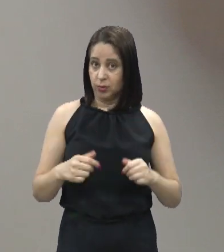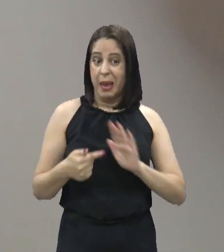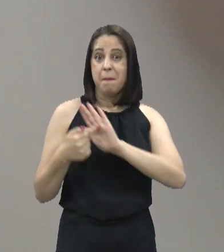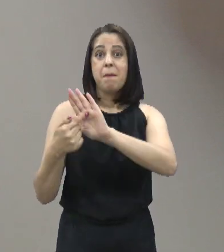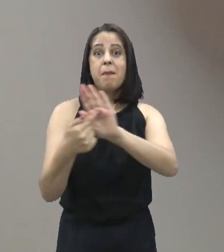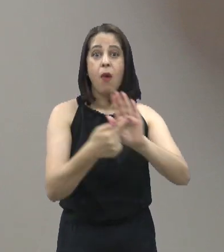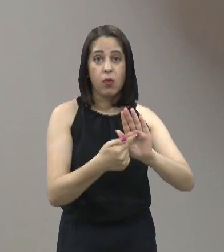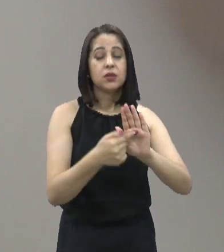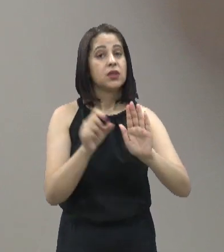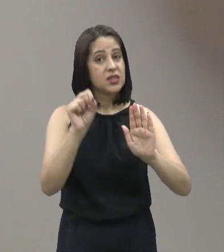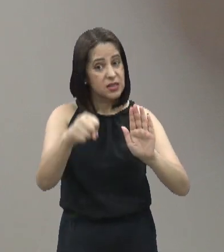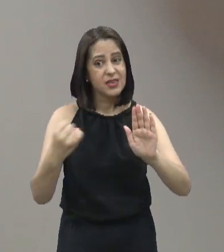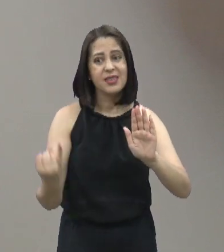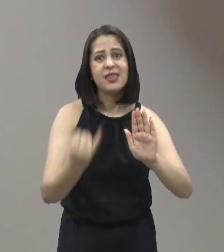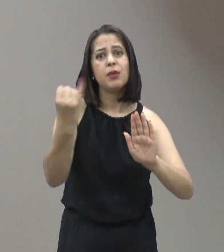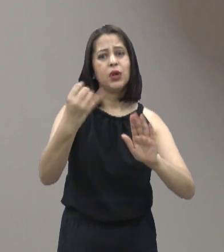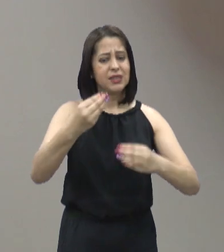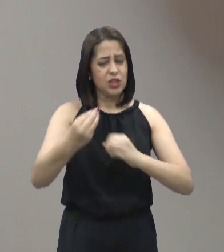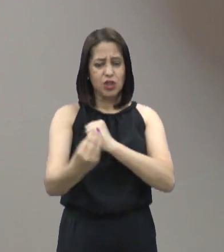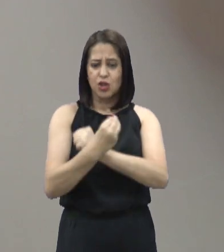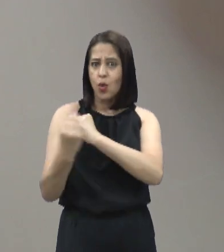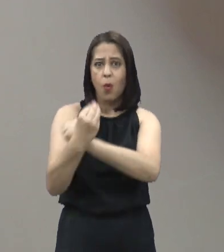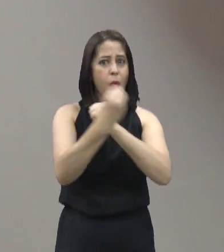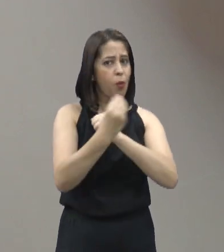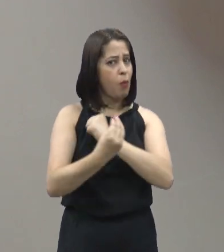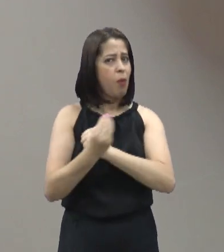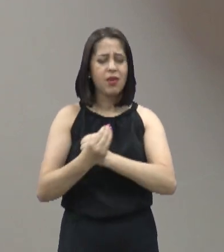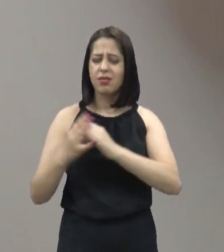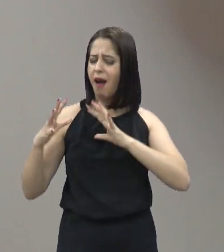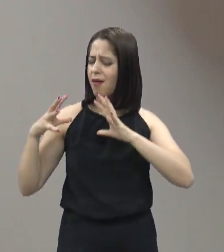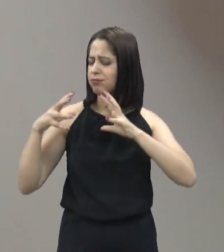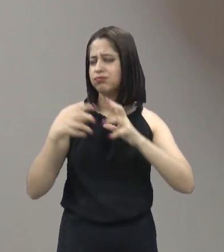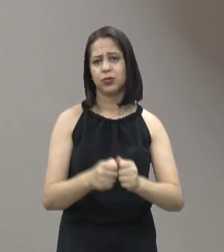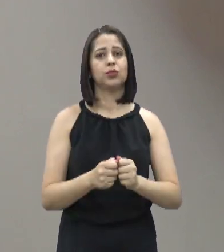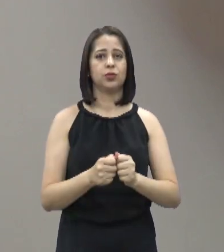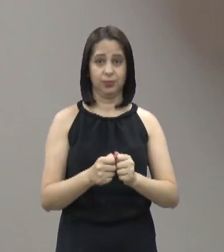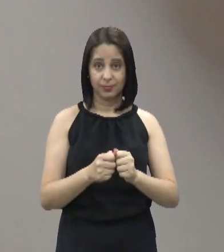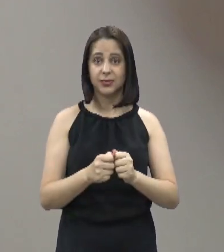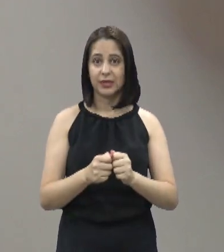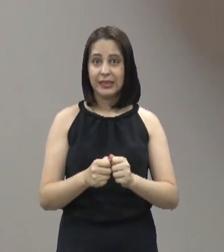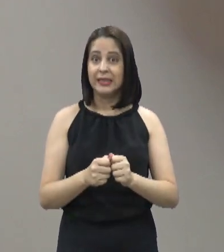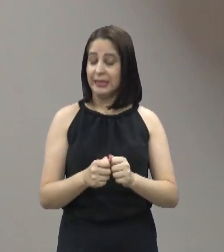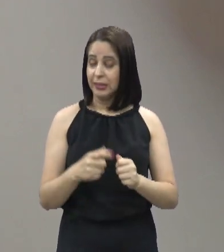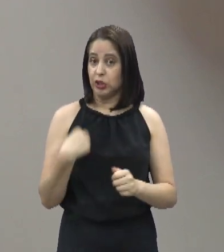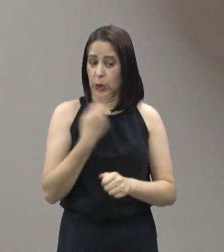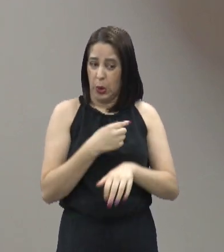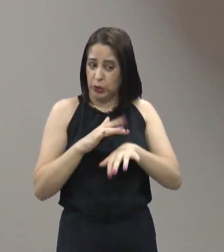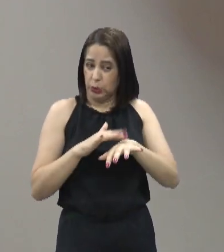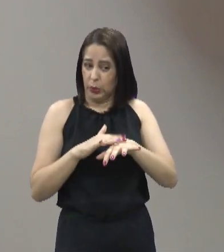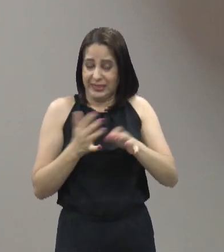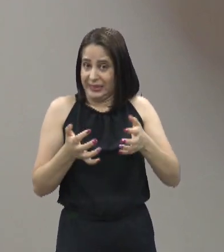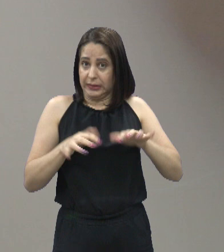como é importante se prevenir de todas as formas. E para não fazer parte dessa perigosa estatística,